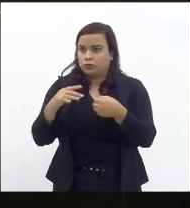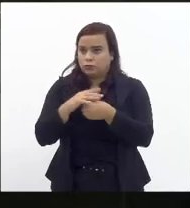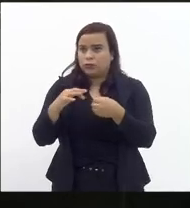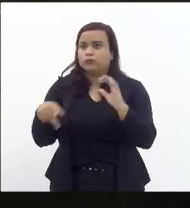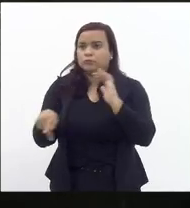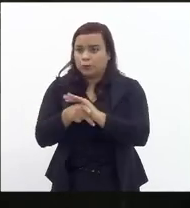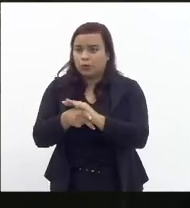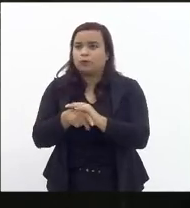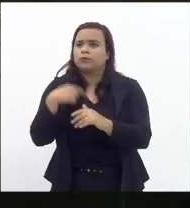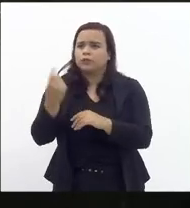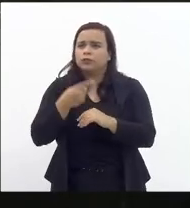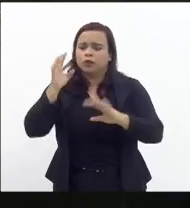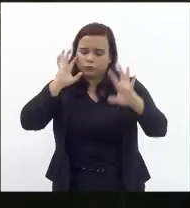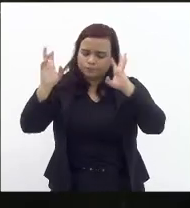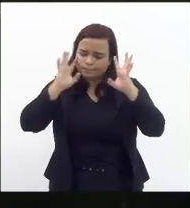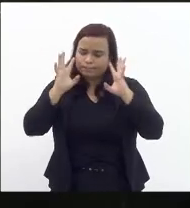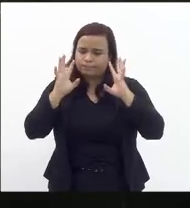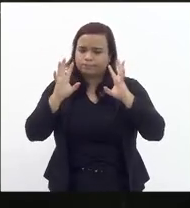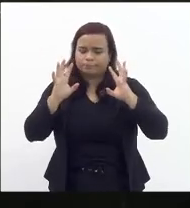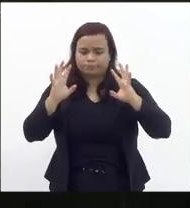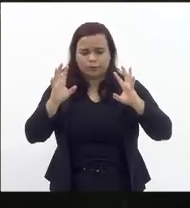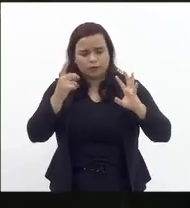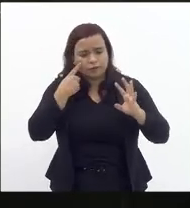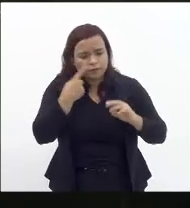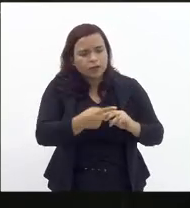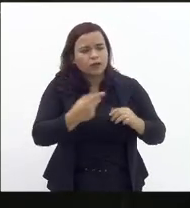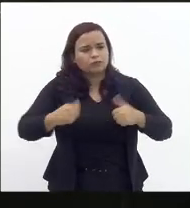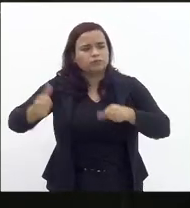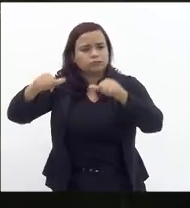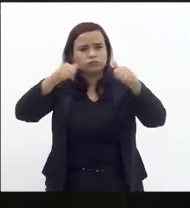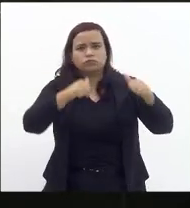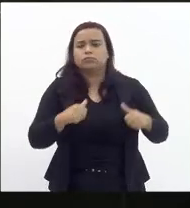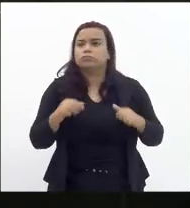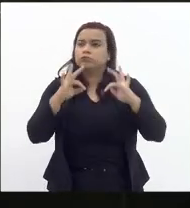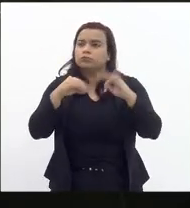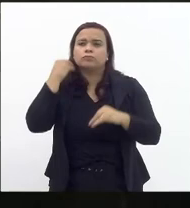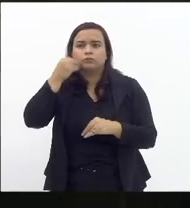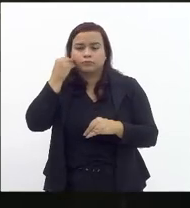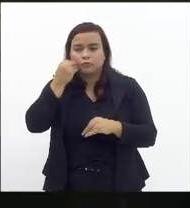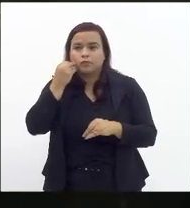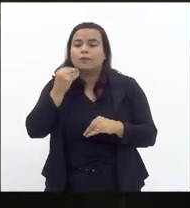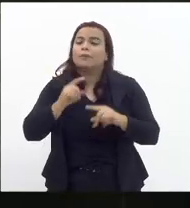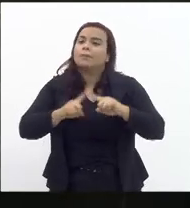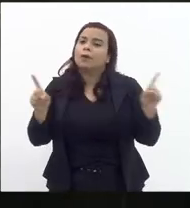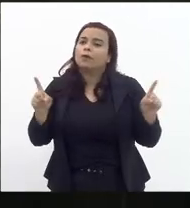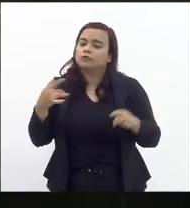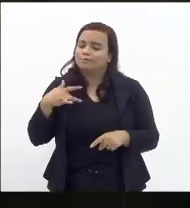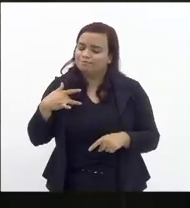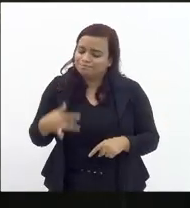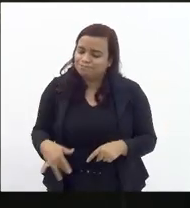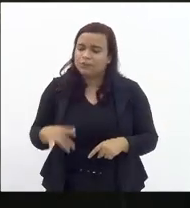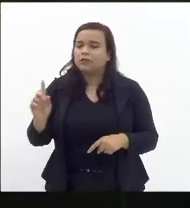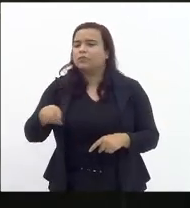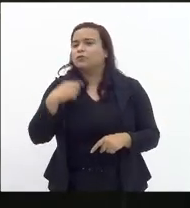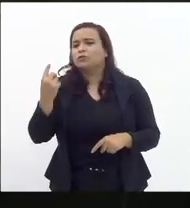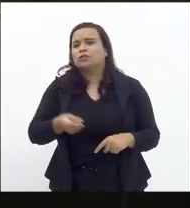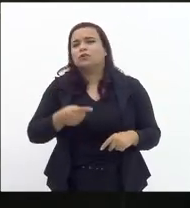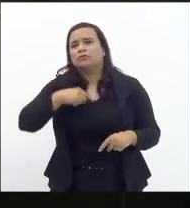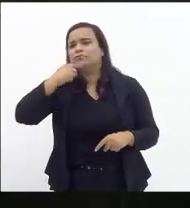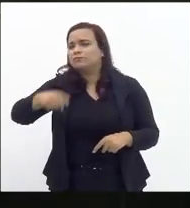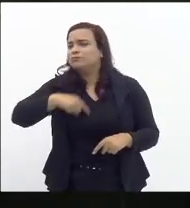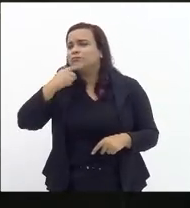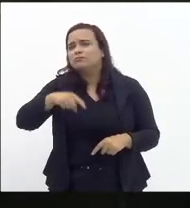simulações. Infelizmente, isso foi arrancado com grande dificuldade. O prazo